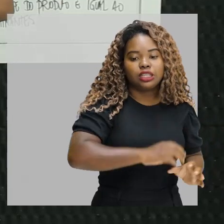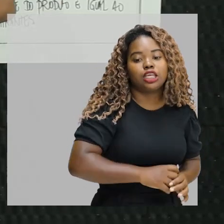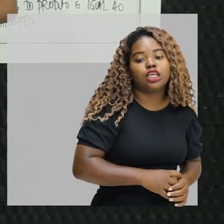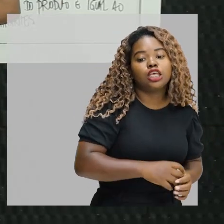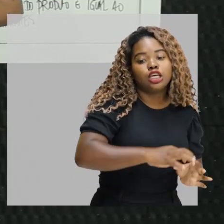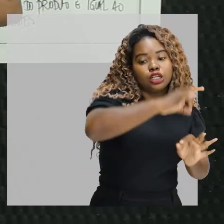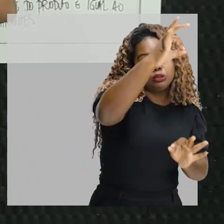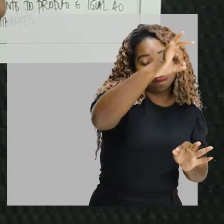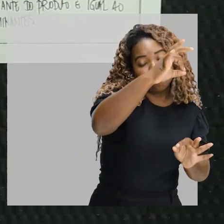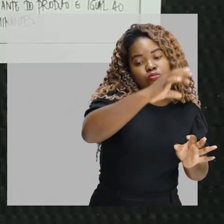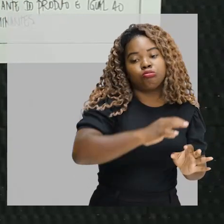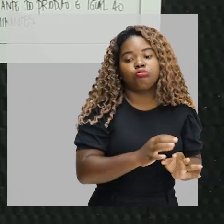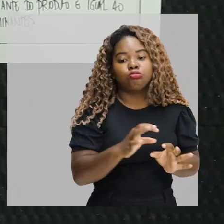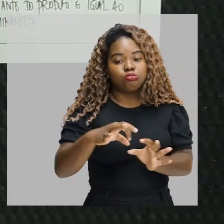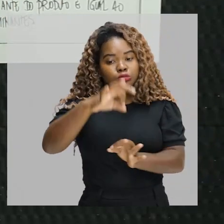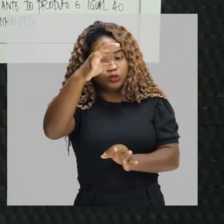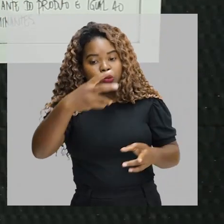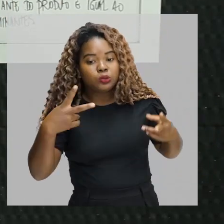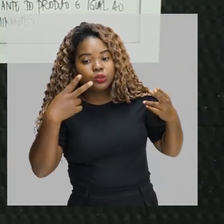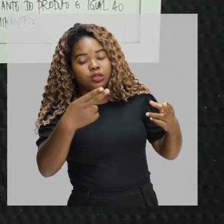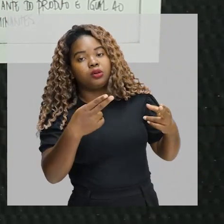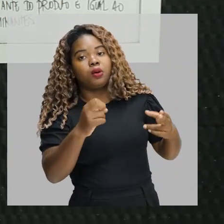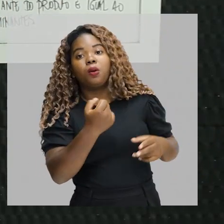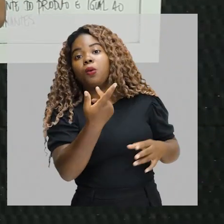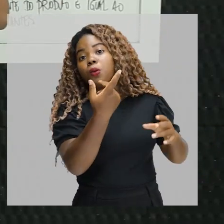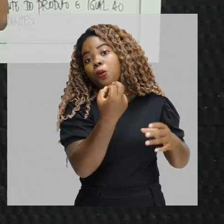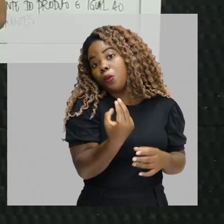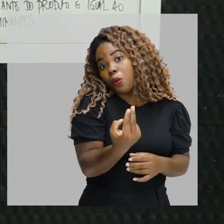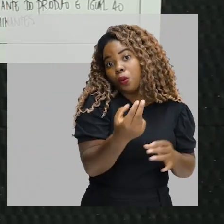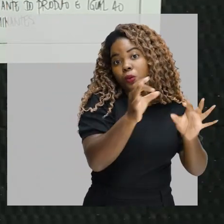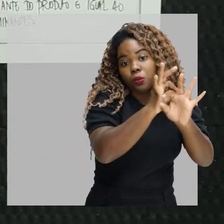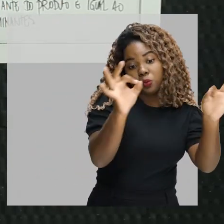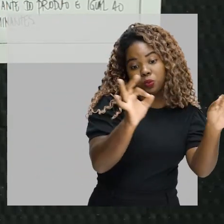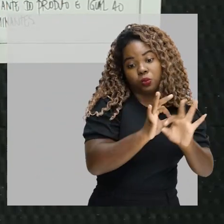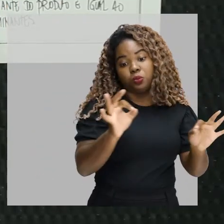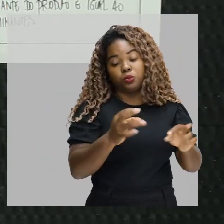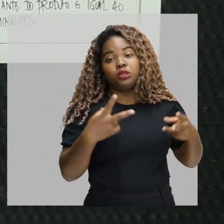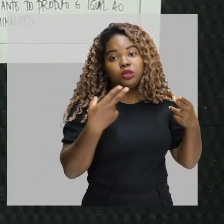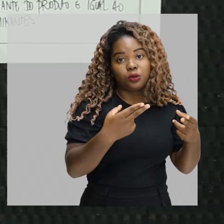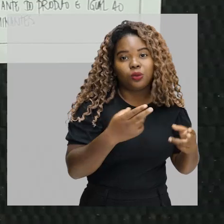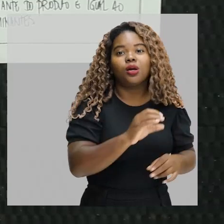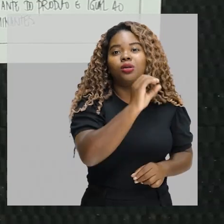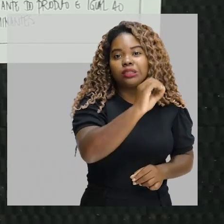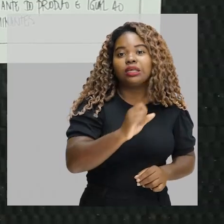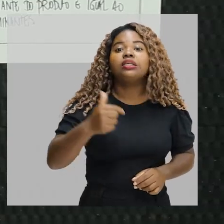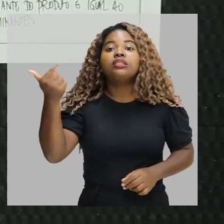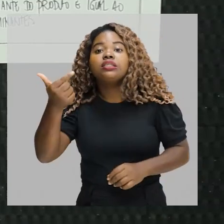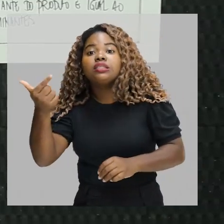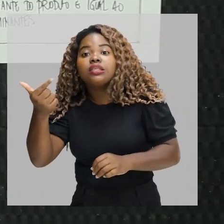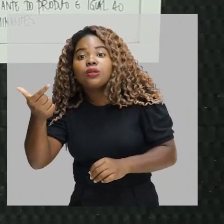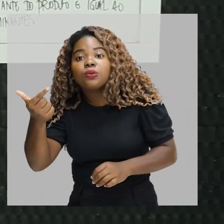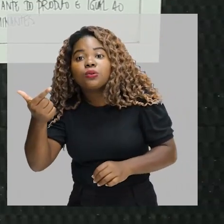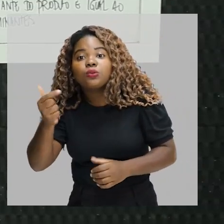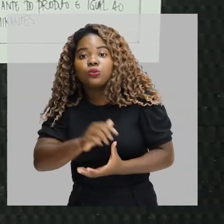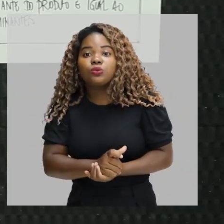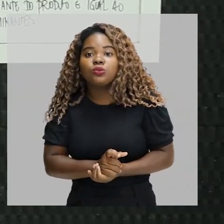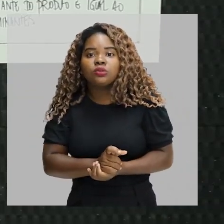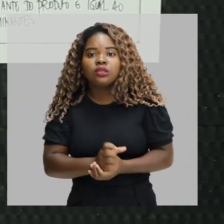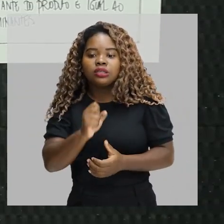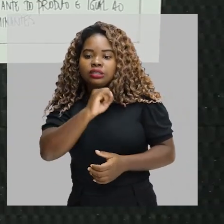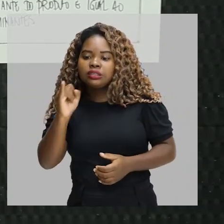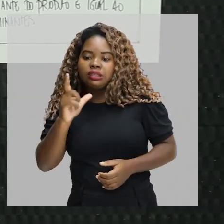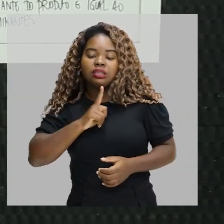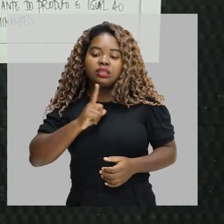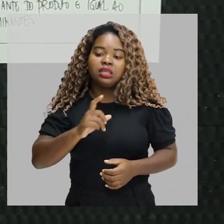iguais. Segundo, se uma linha ou coluna for nula, todos os elementos forem iguais a zero, eu não vou precisar